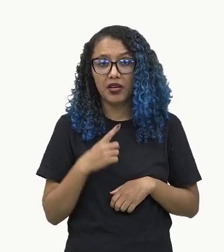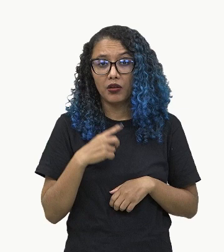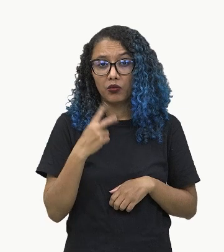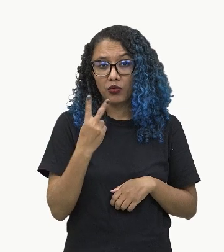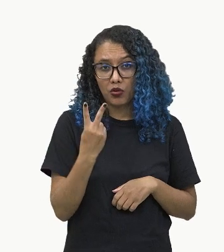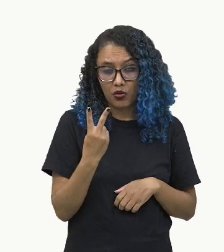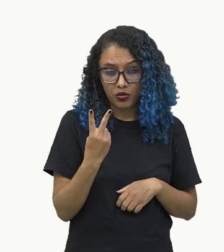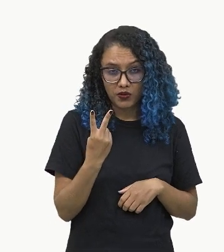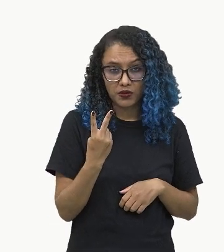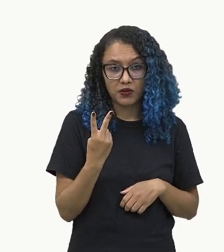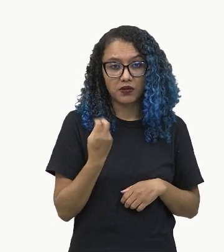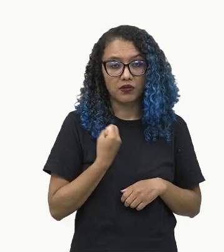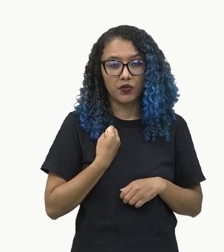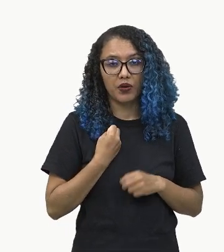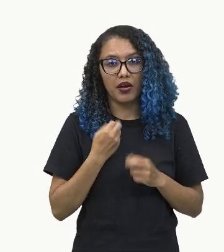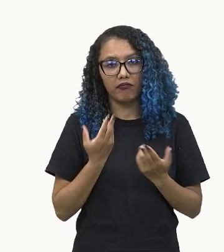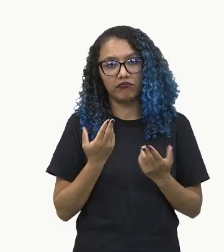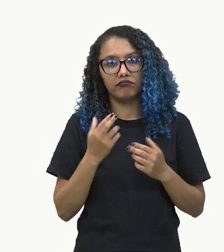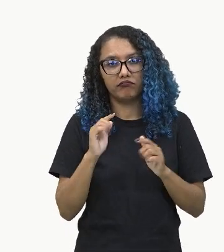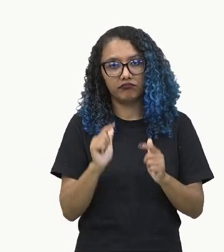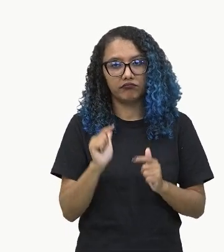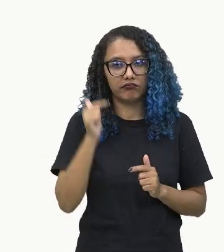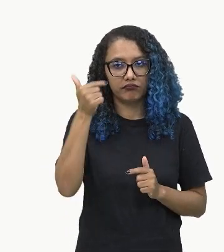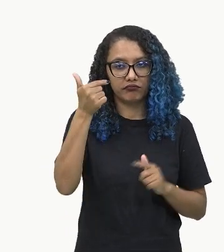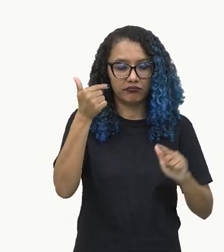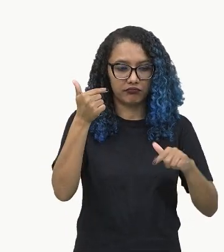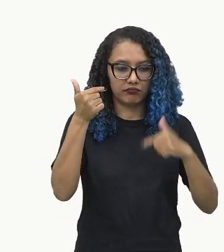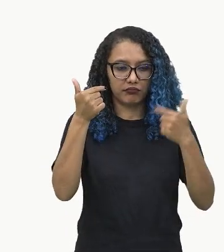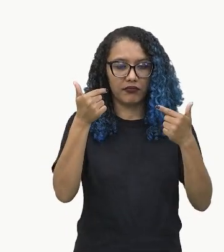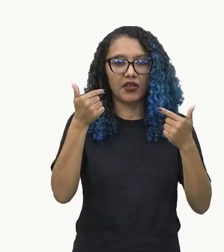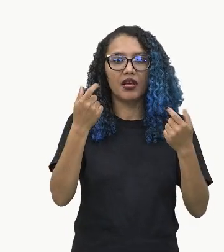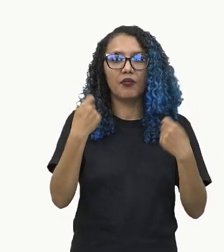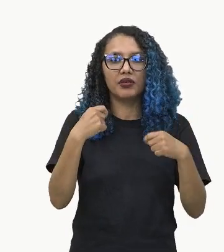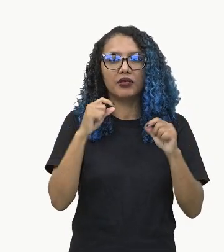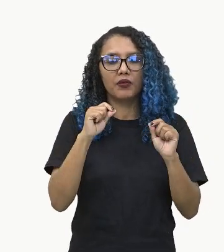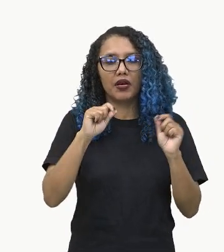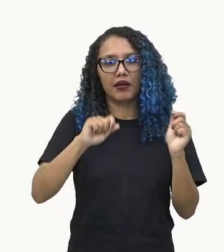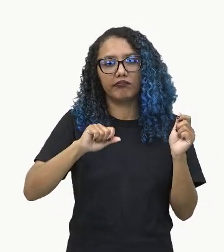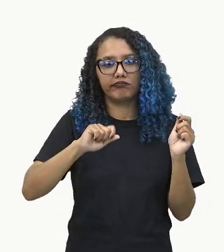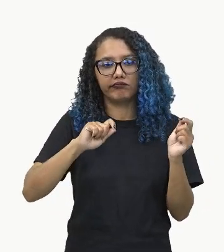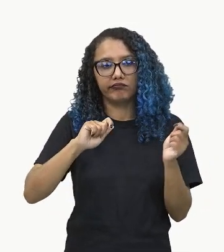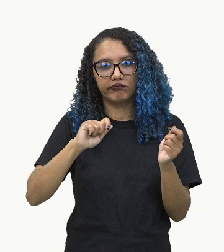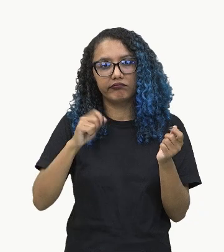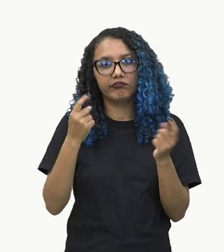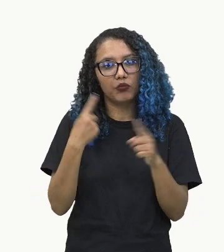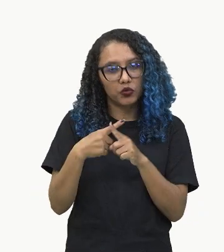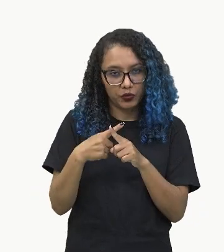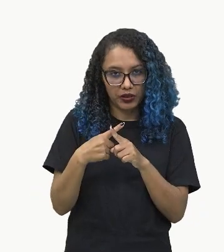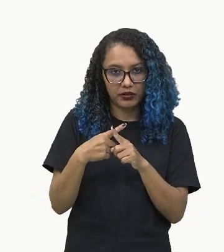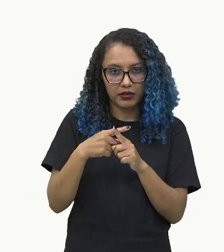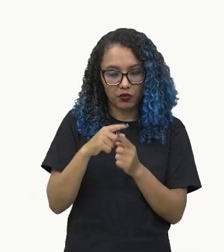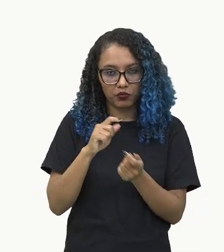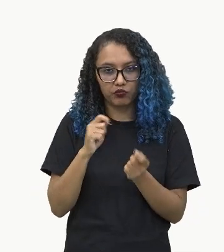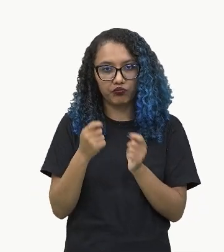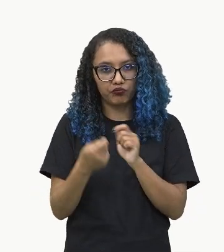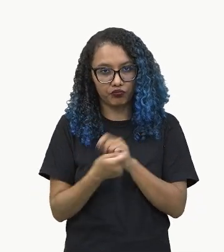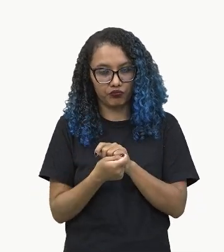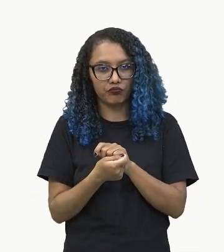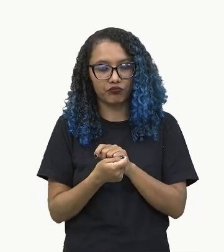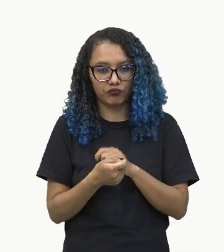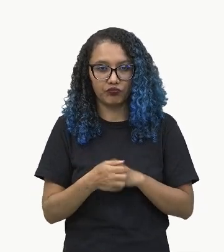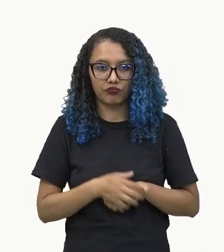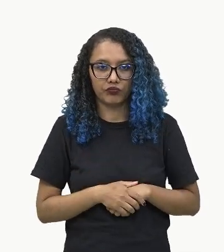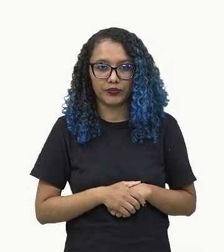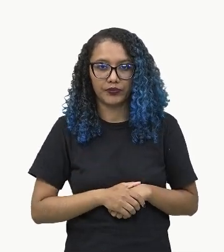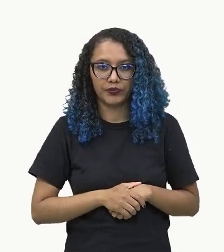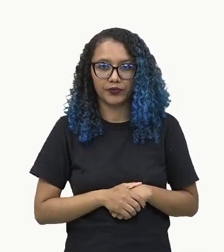quadrado. Tá bom? E aí a gente vai passar ele para a forma de multiplicação, que é o produto da soma pela